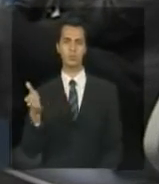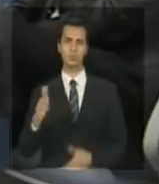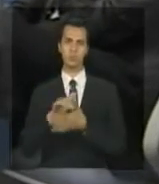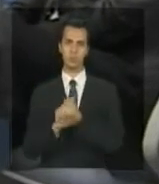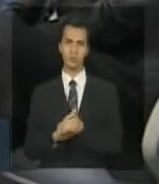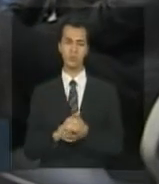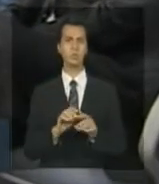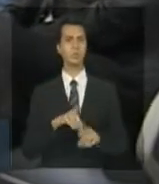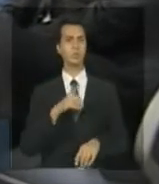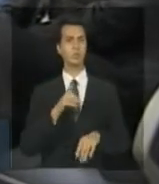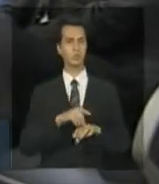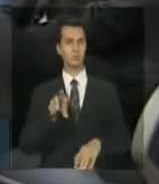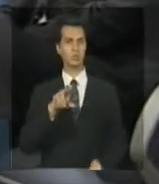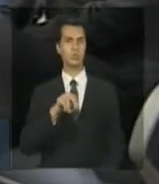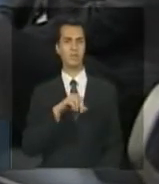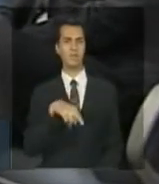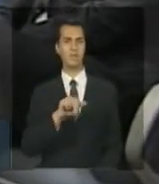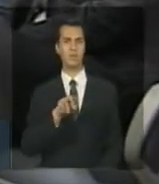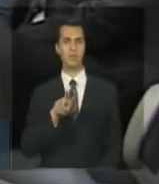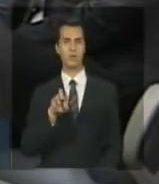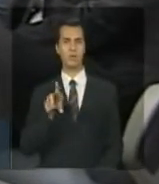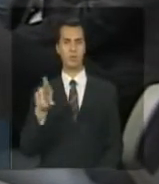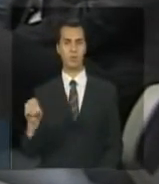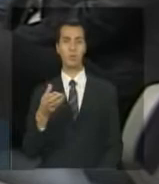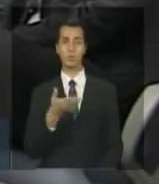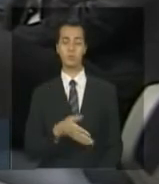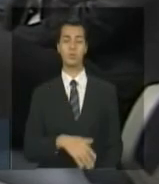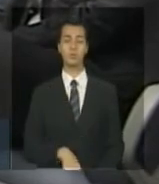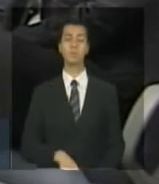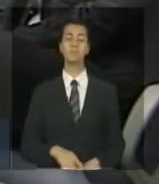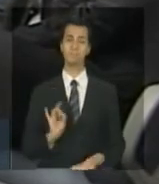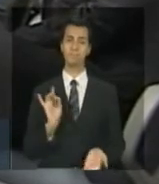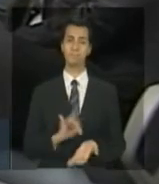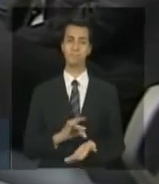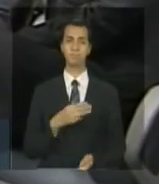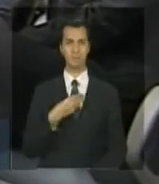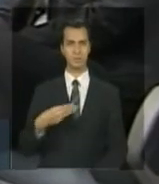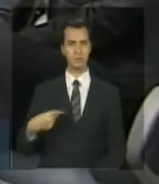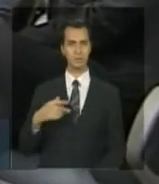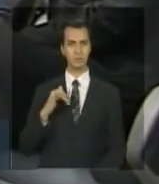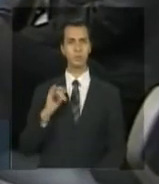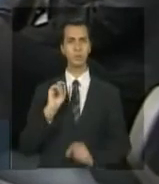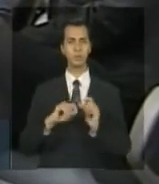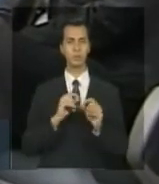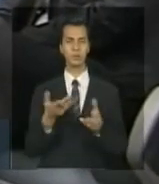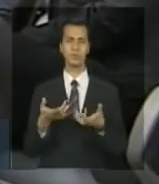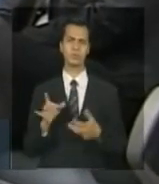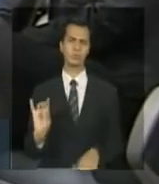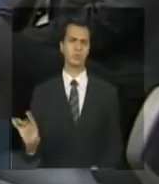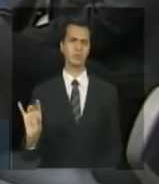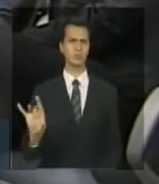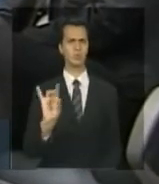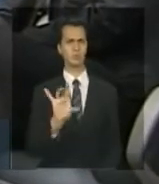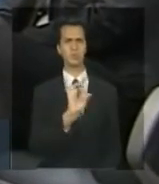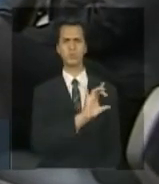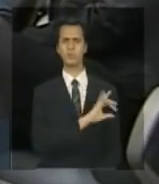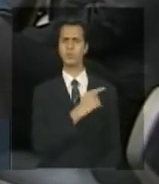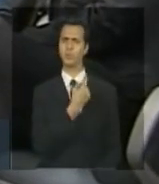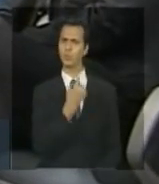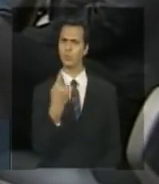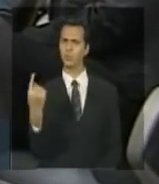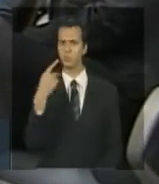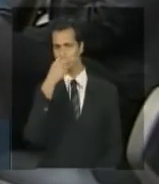o Dr Navarro da secretaria executiva na verdade nisso eu gostaria de cumprimentar individualmente todos os parceiros